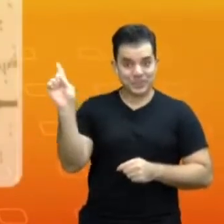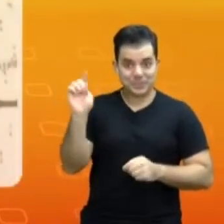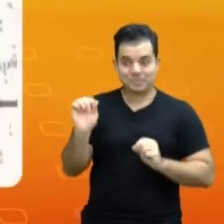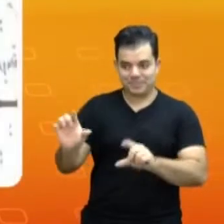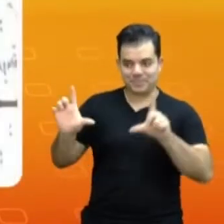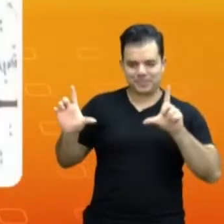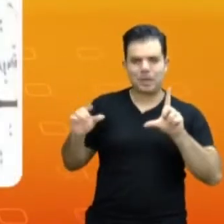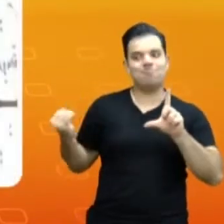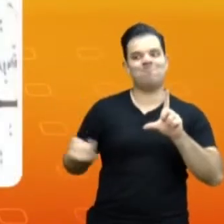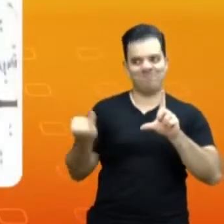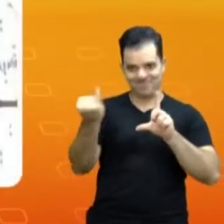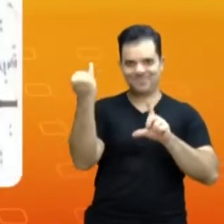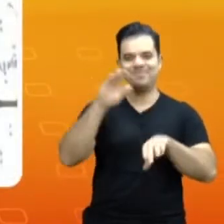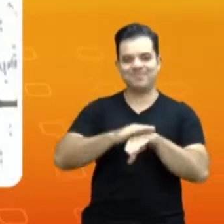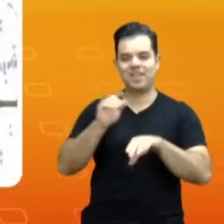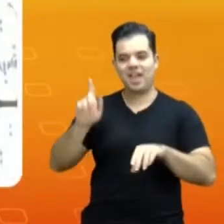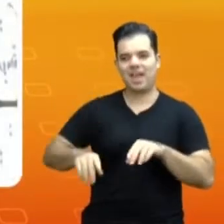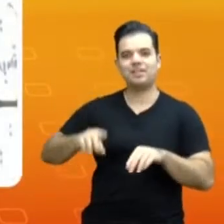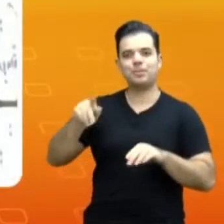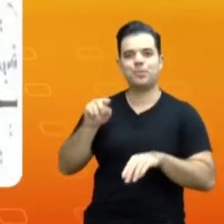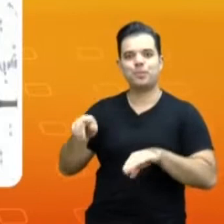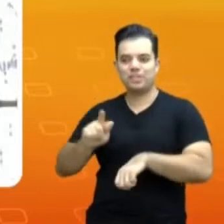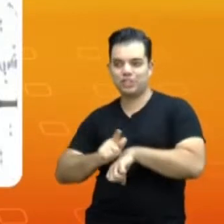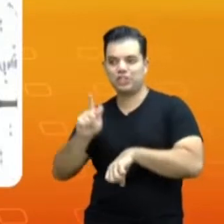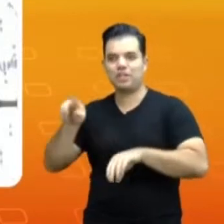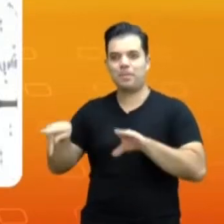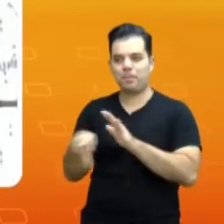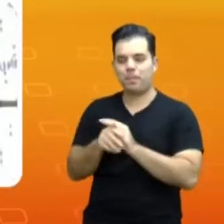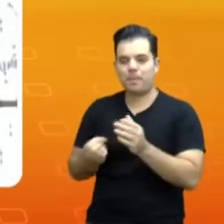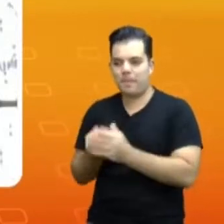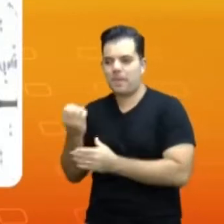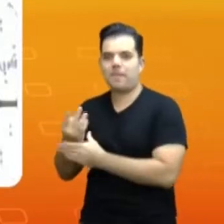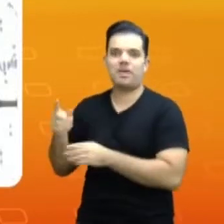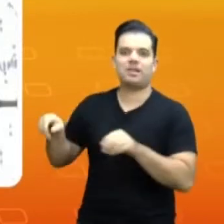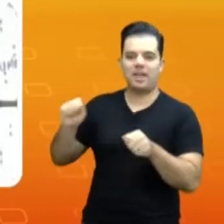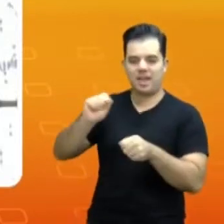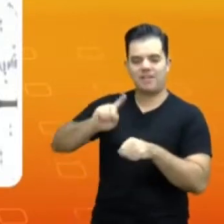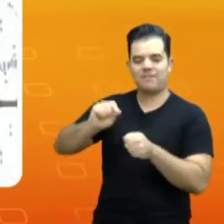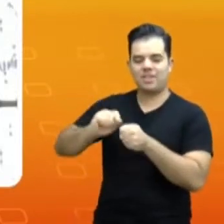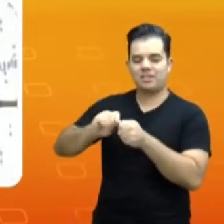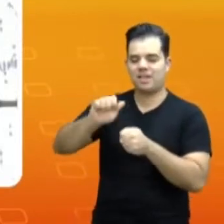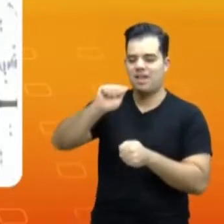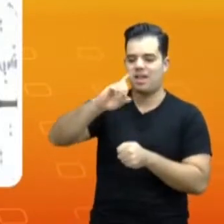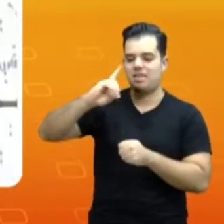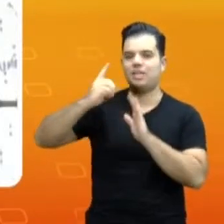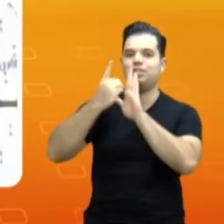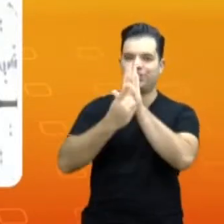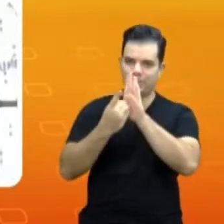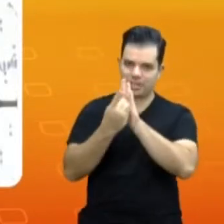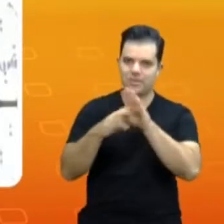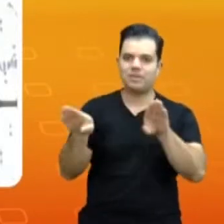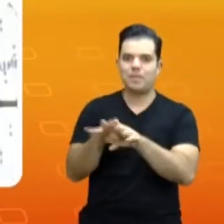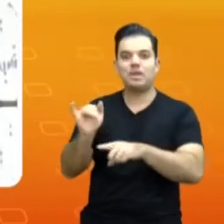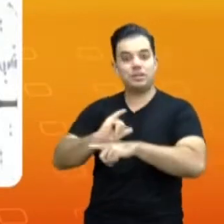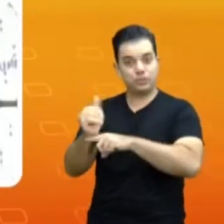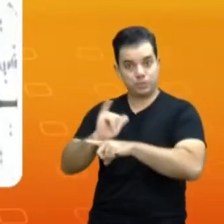menos importante, a Fernanda Siqueira, que é gerente de produção da AD Digital, YouTube, e vai